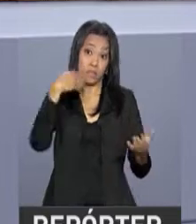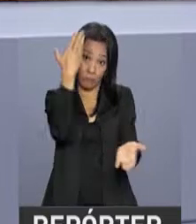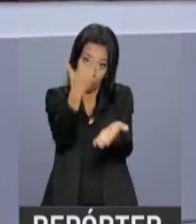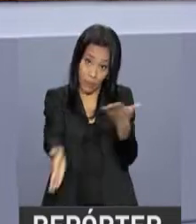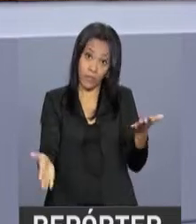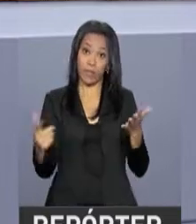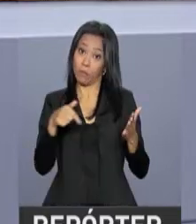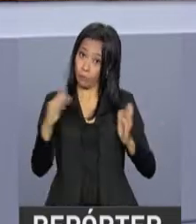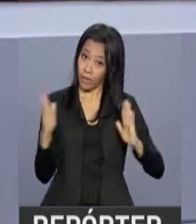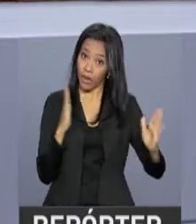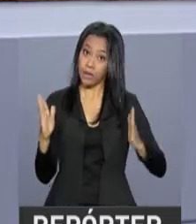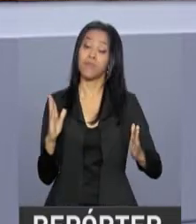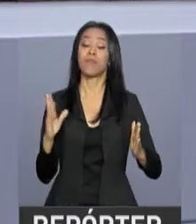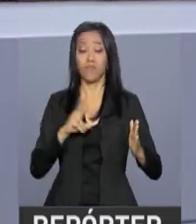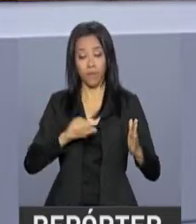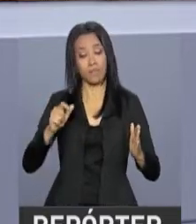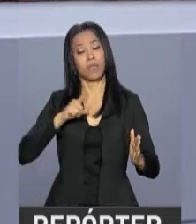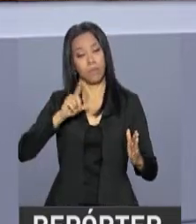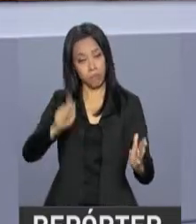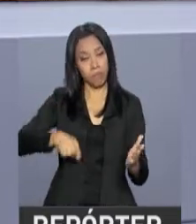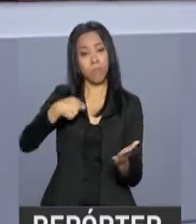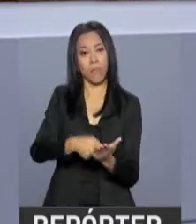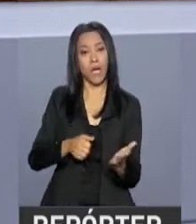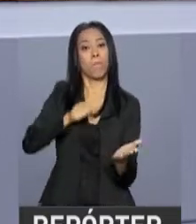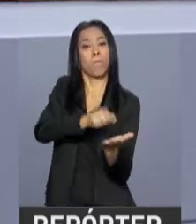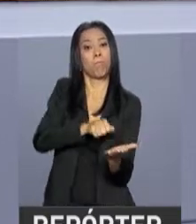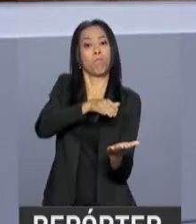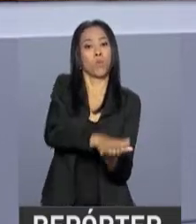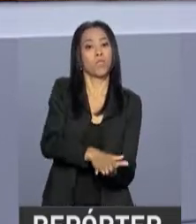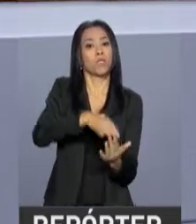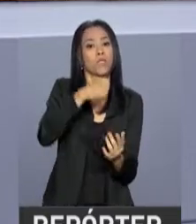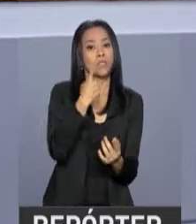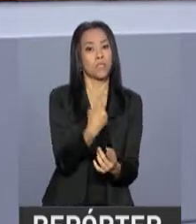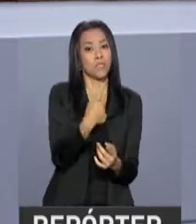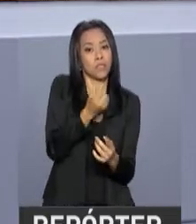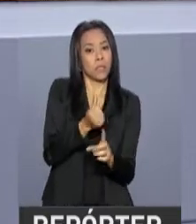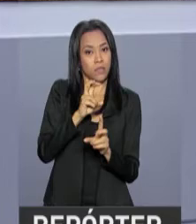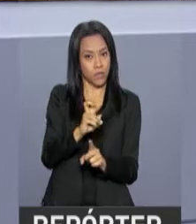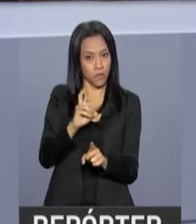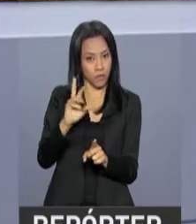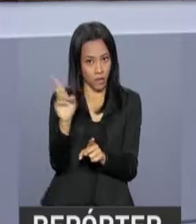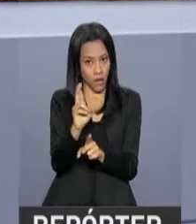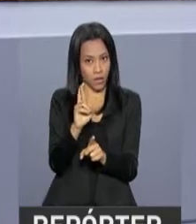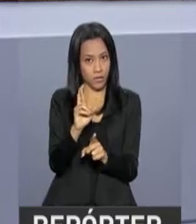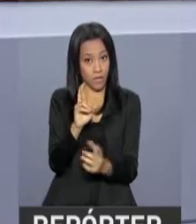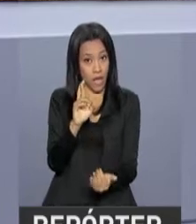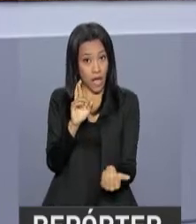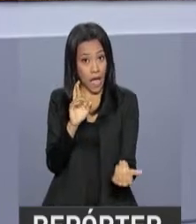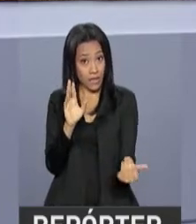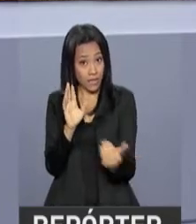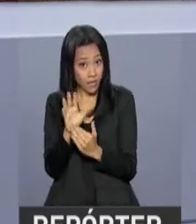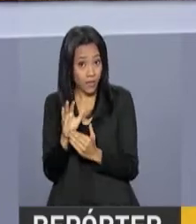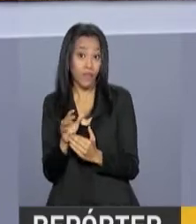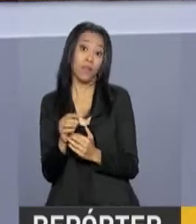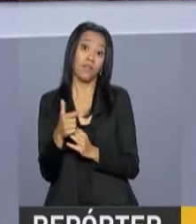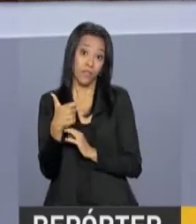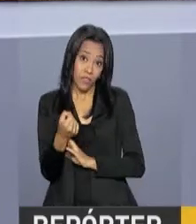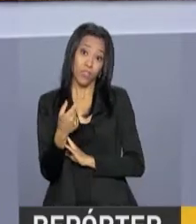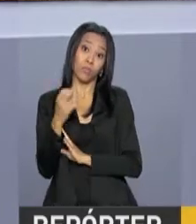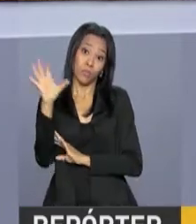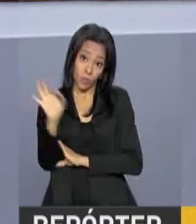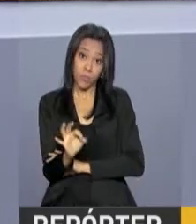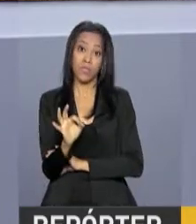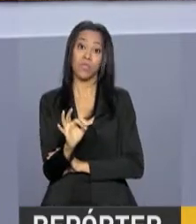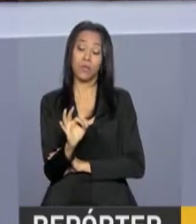prazo terão de pagar multa mínima de r$165 e máxima de 20% do valor